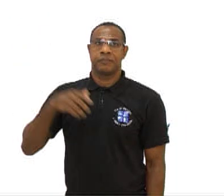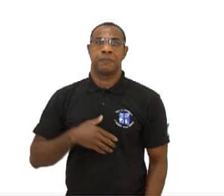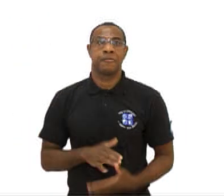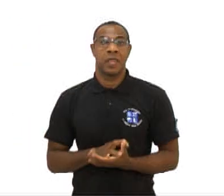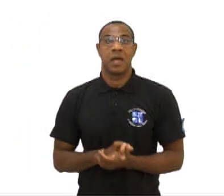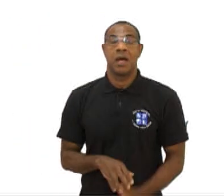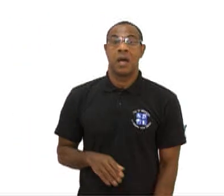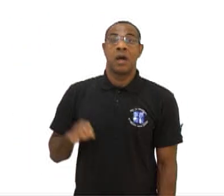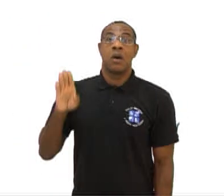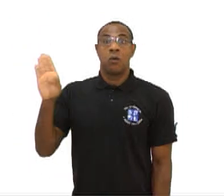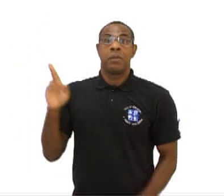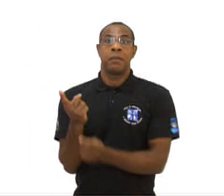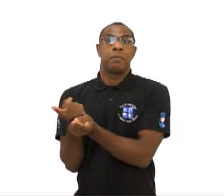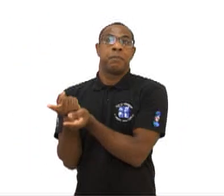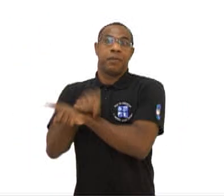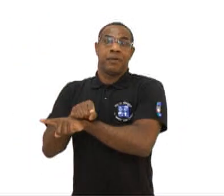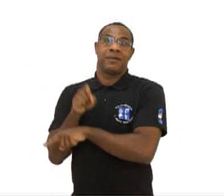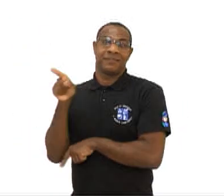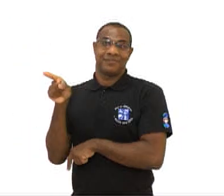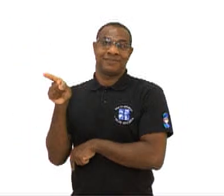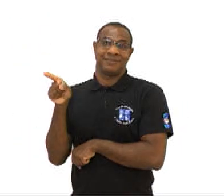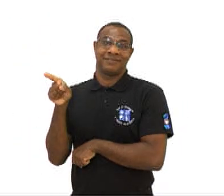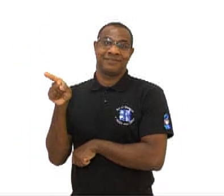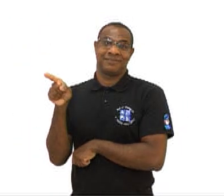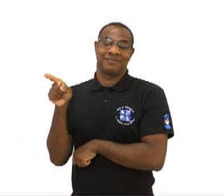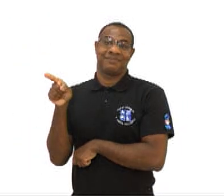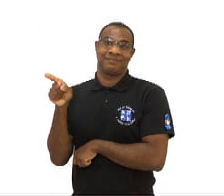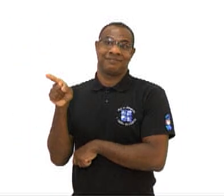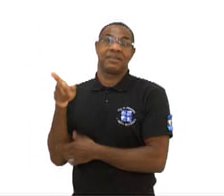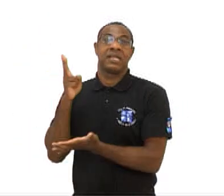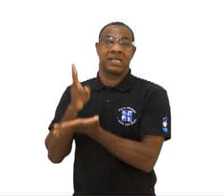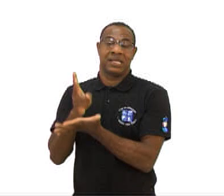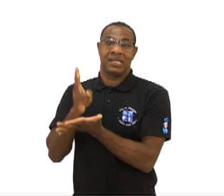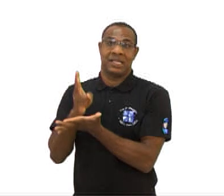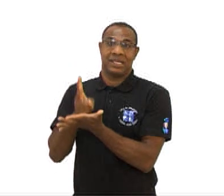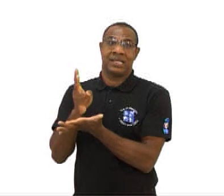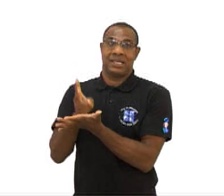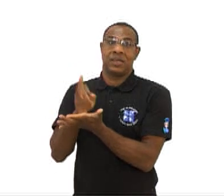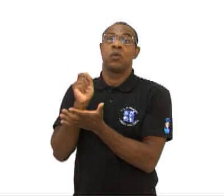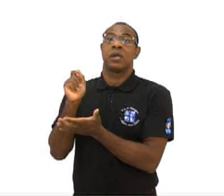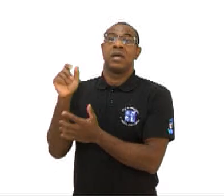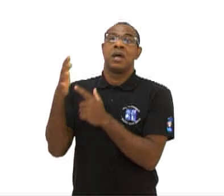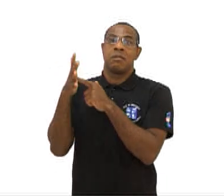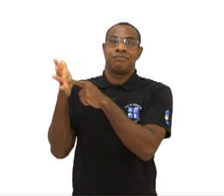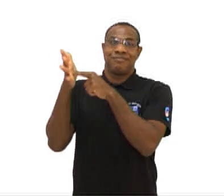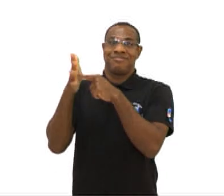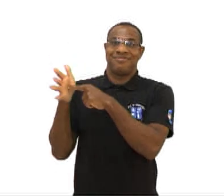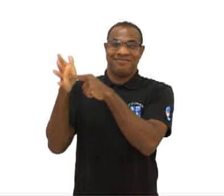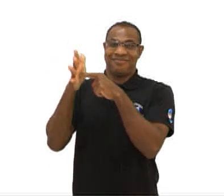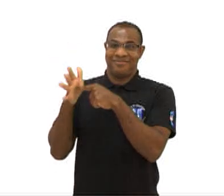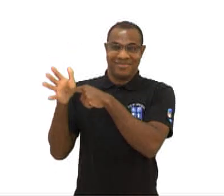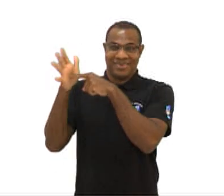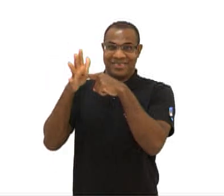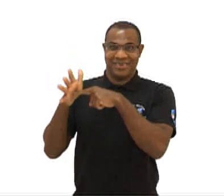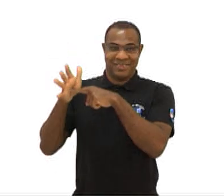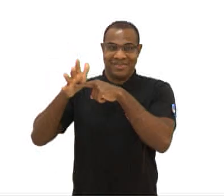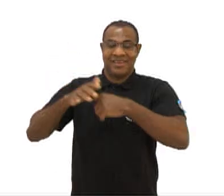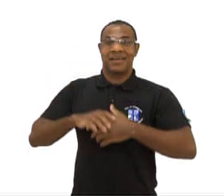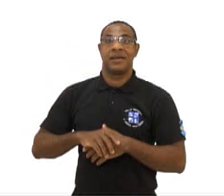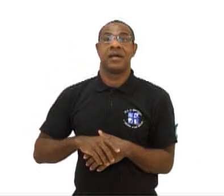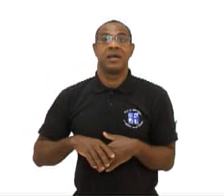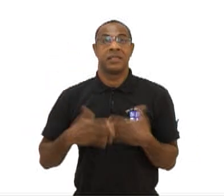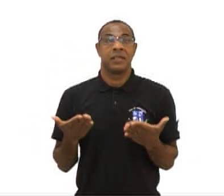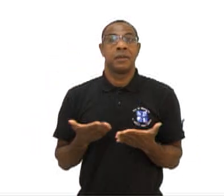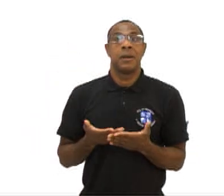B, inverteu-se o sentido da ventoinha e manteve-se a vela, a fim de manter a característica física do barco, massa e formato da